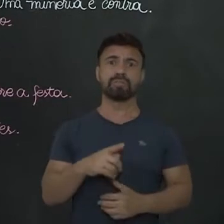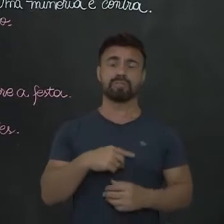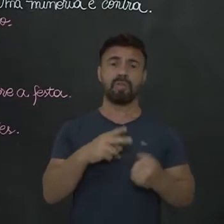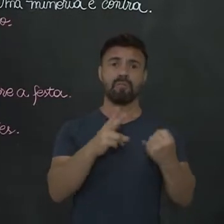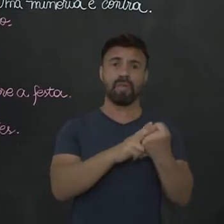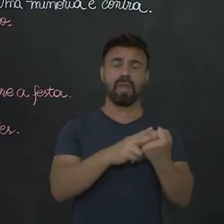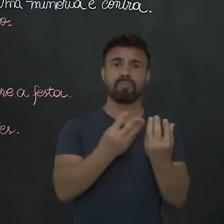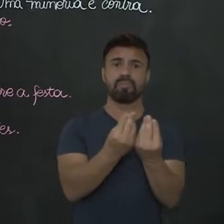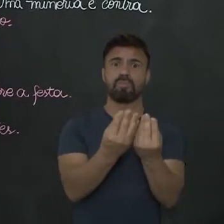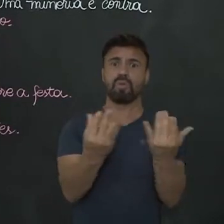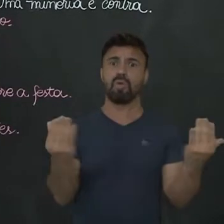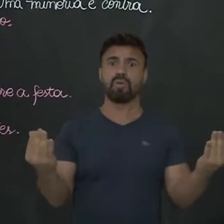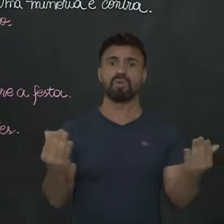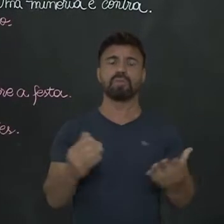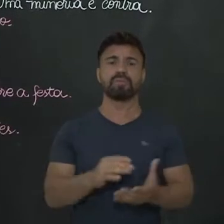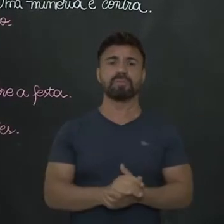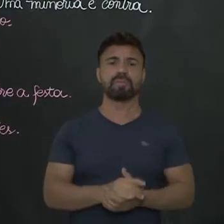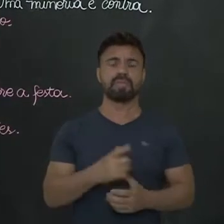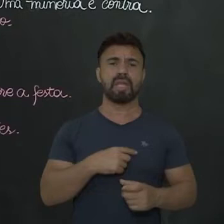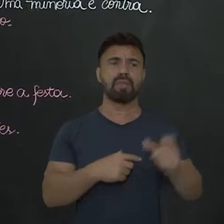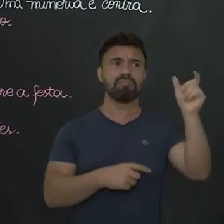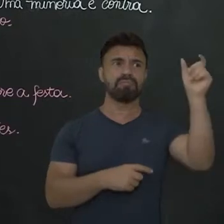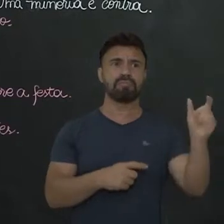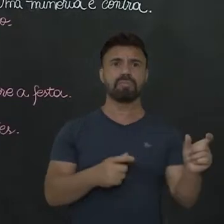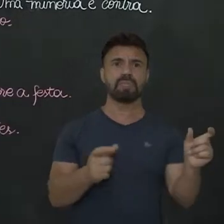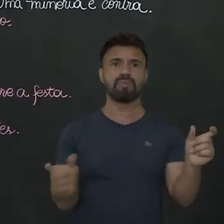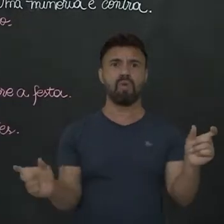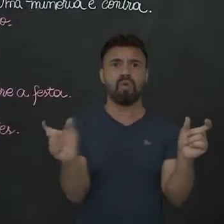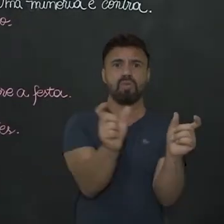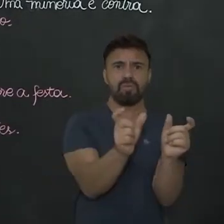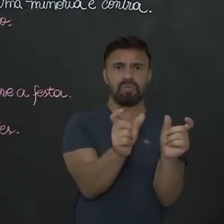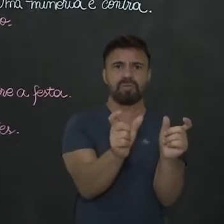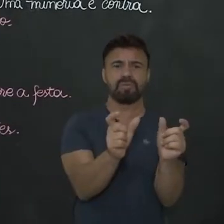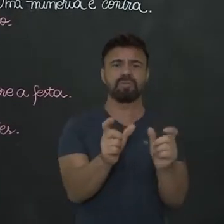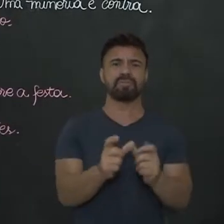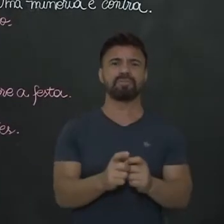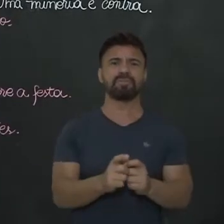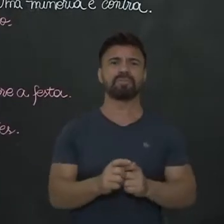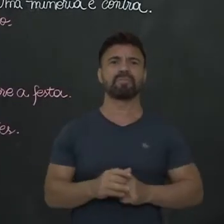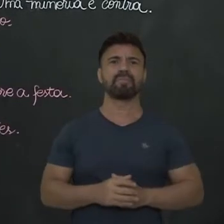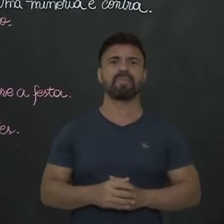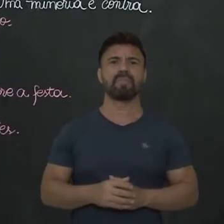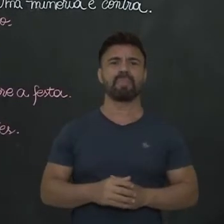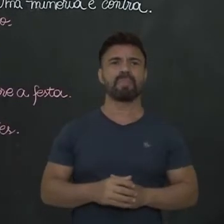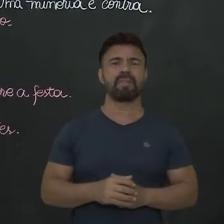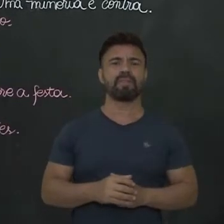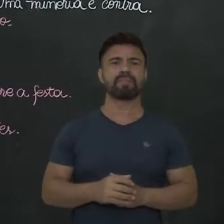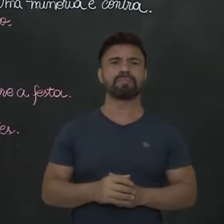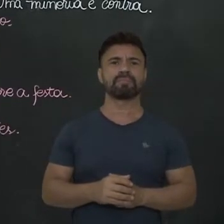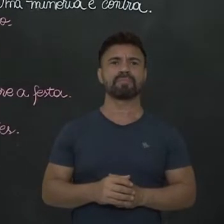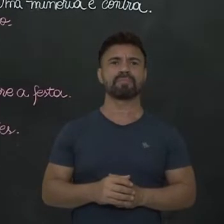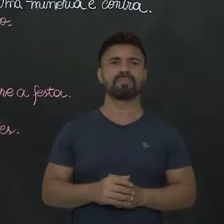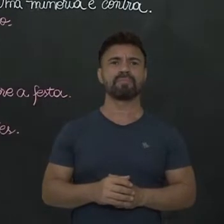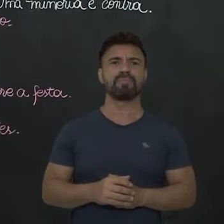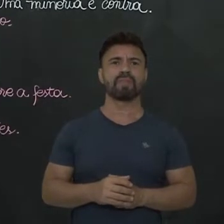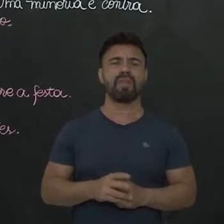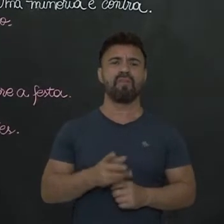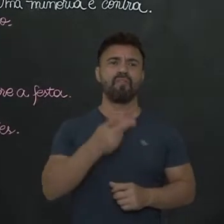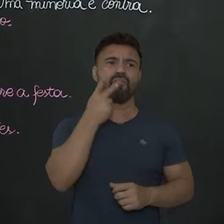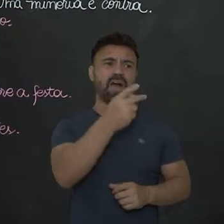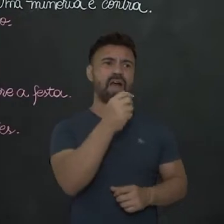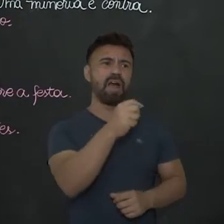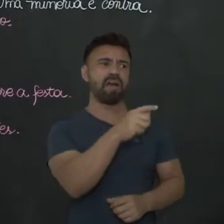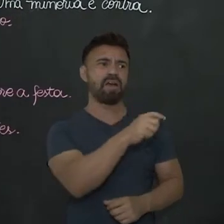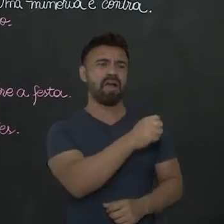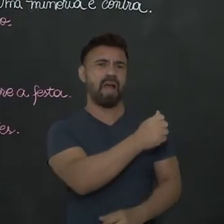no plural, porque nós temos um sujeito composto. Existem algumas variações. Falaram a